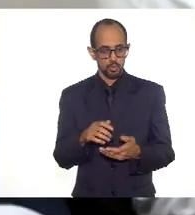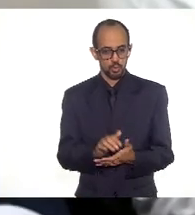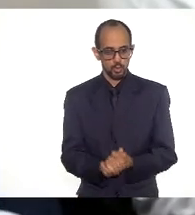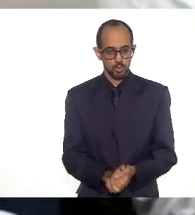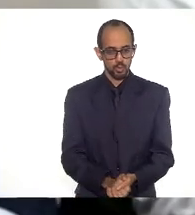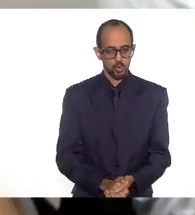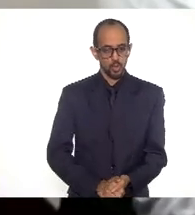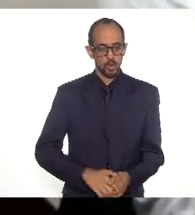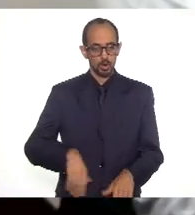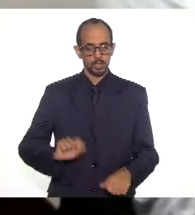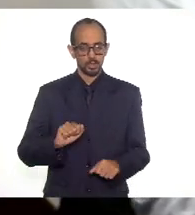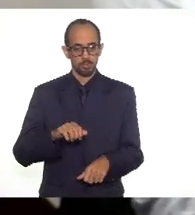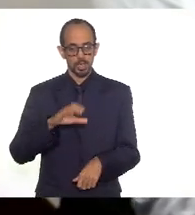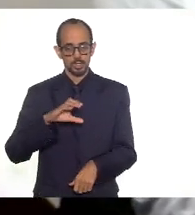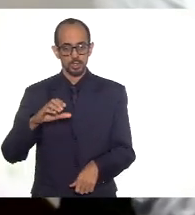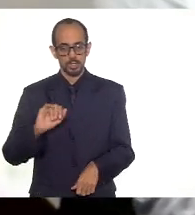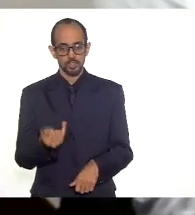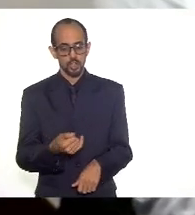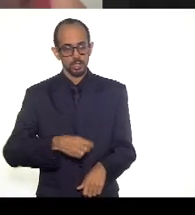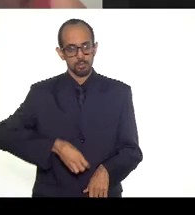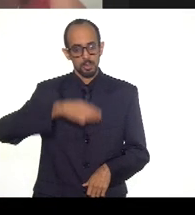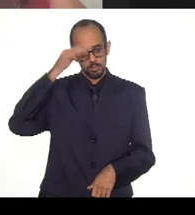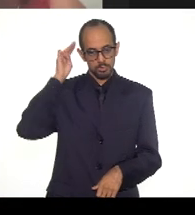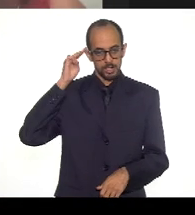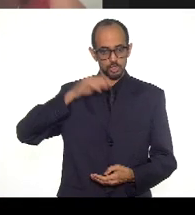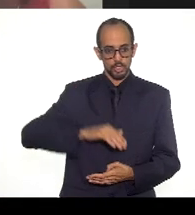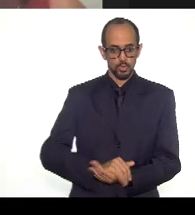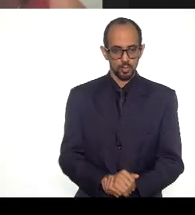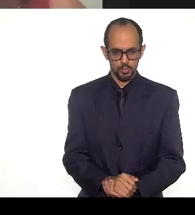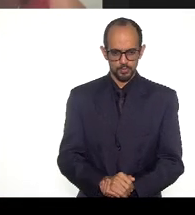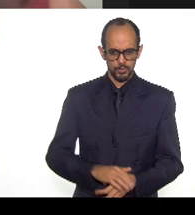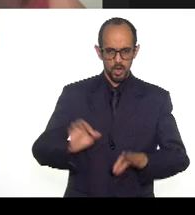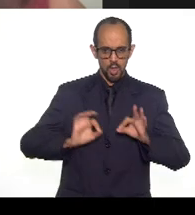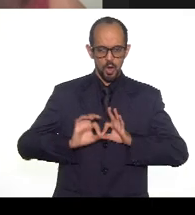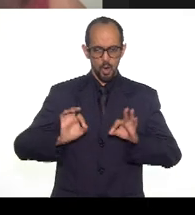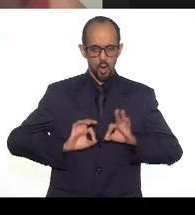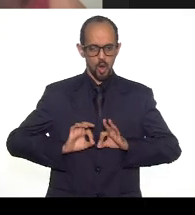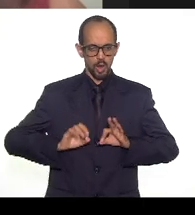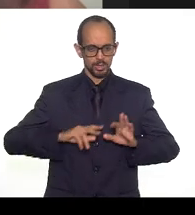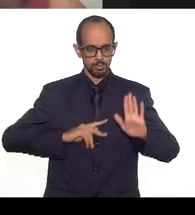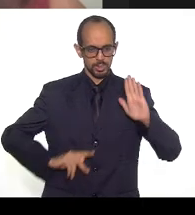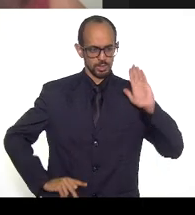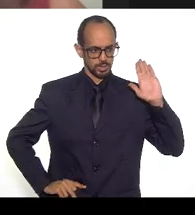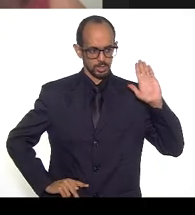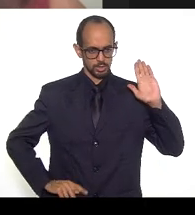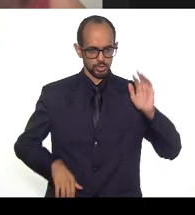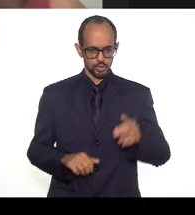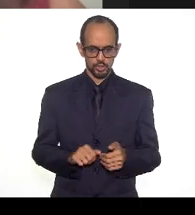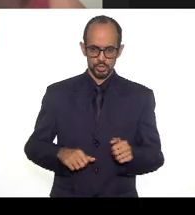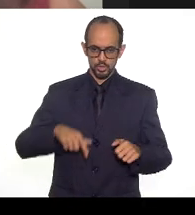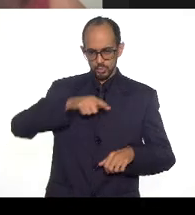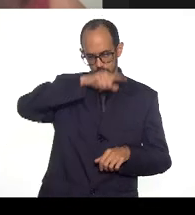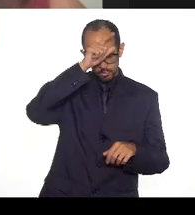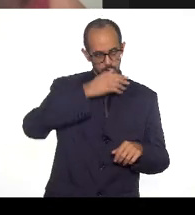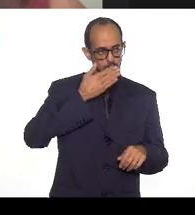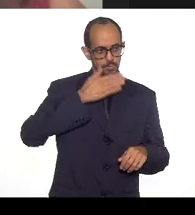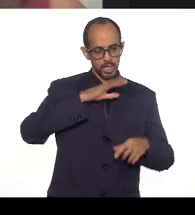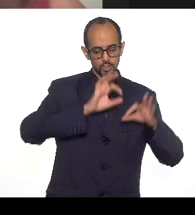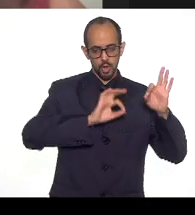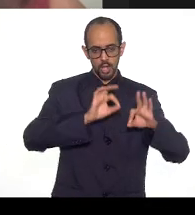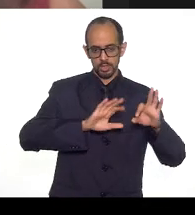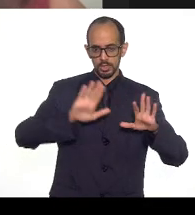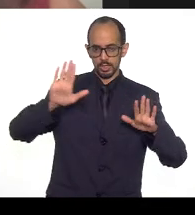pela Comissão de Constituição e Justiça, deputado Márcio Pacheco. Questão de ordem, senhor presidente. Parecer pela constitucionalidade com emenda, presidente. Questão de ordem,